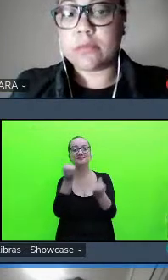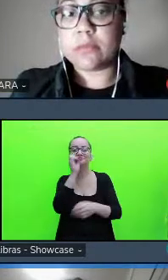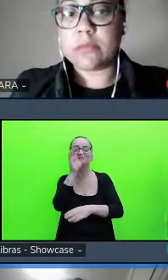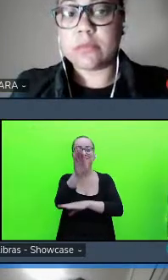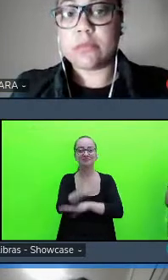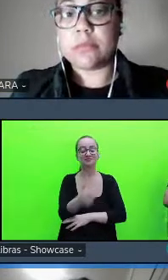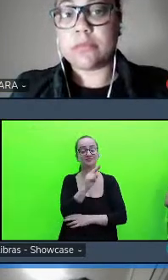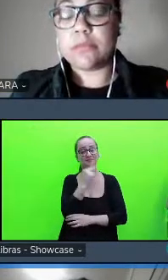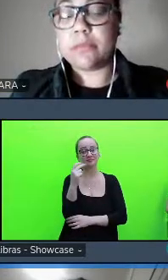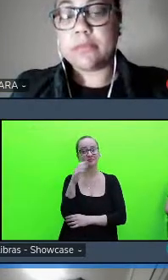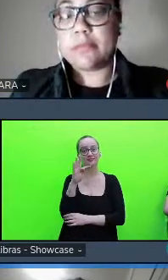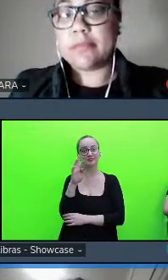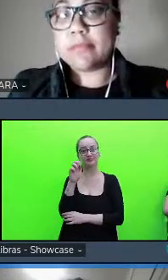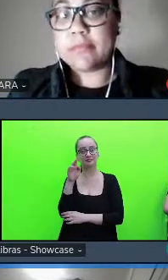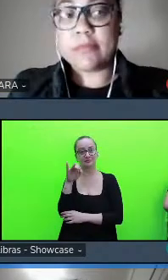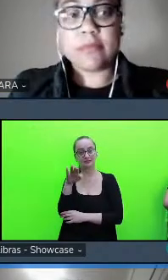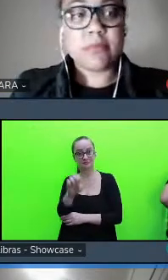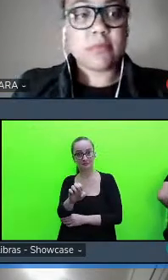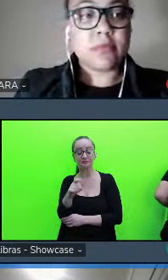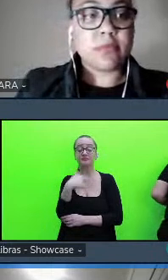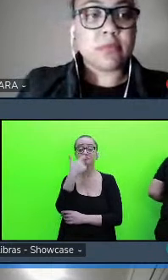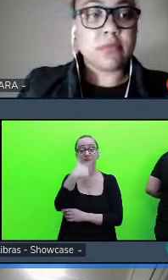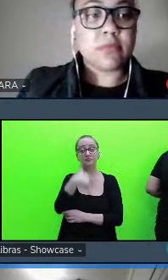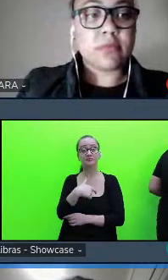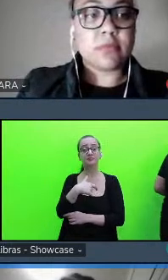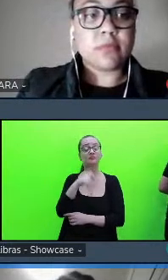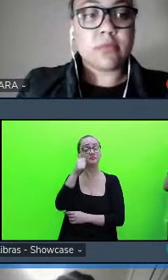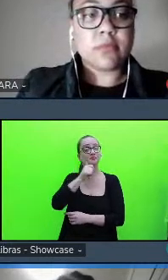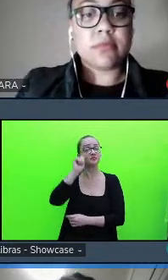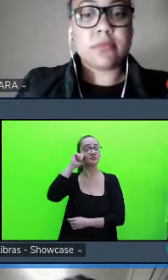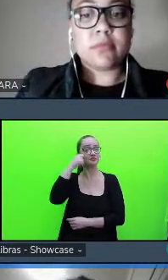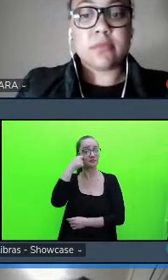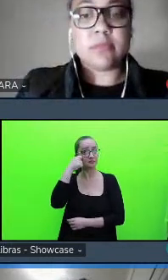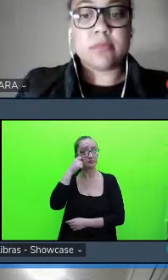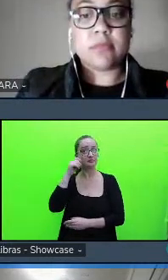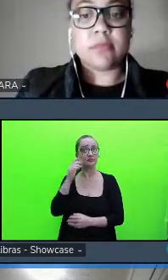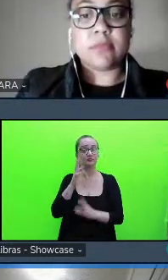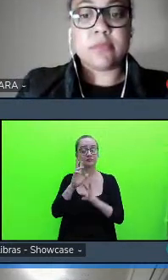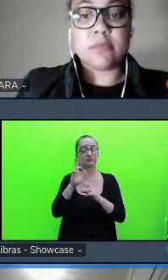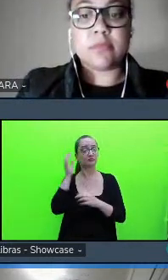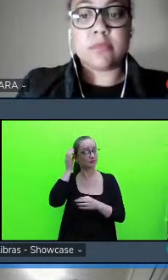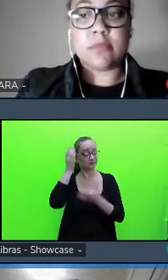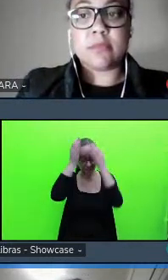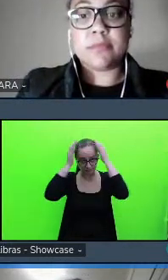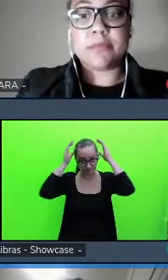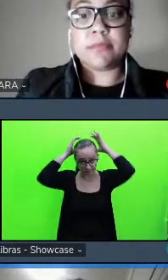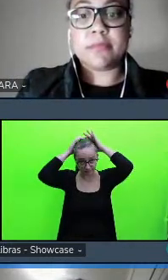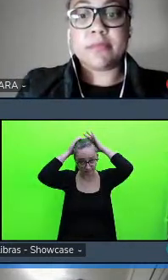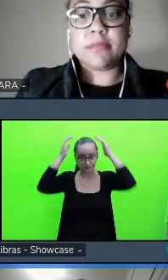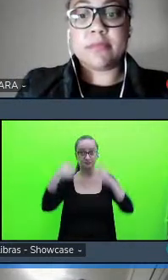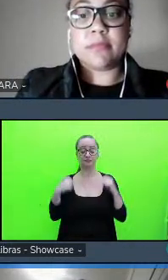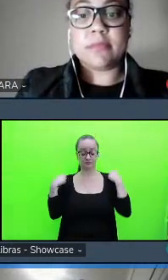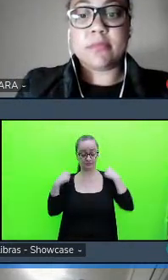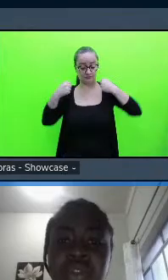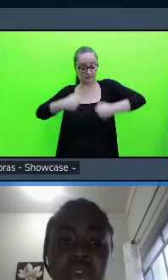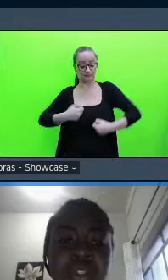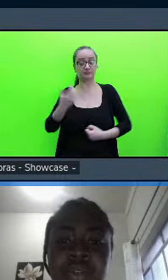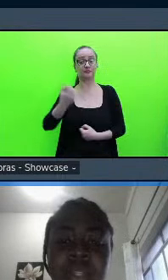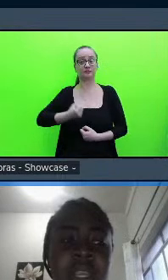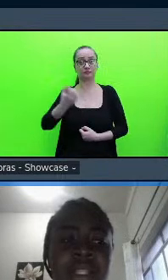meu nome é Tatiana, sou uma mulher negra, estou com cabelo amarrado, vestindo uma blusa branca,